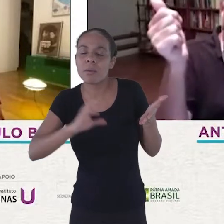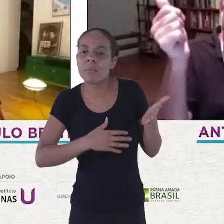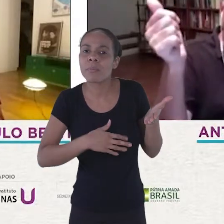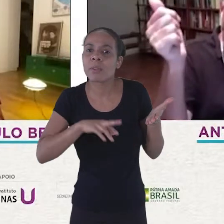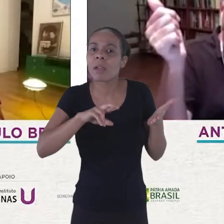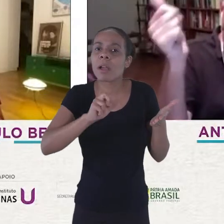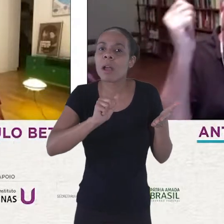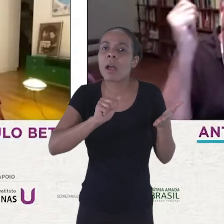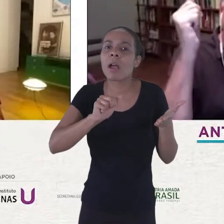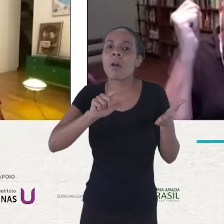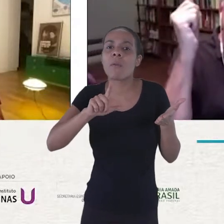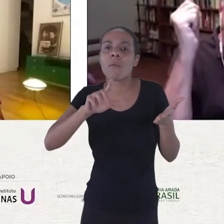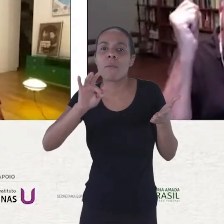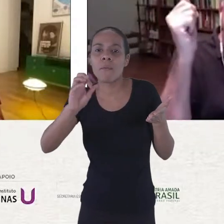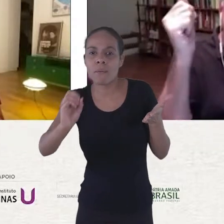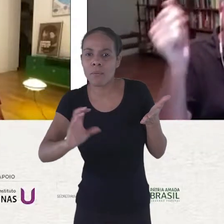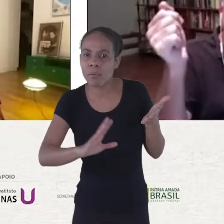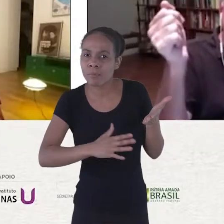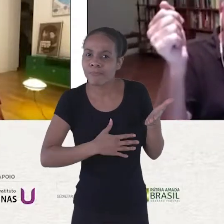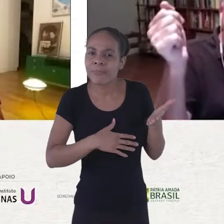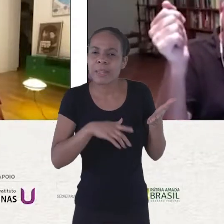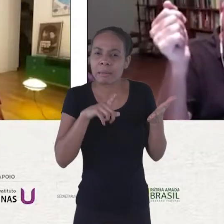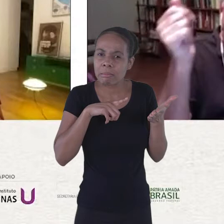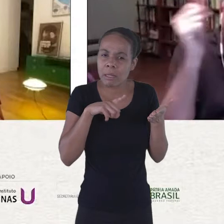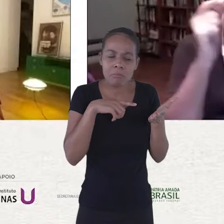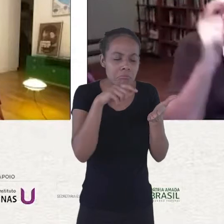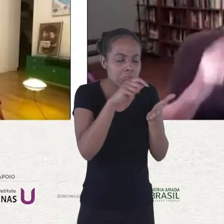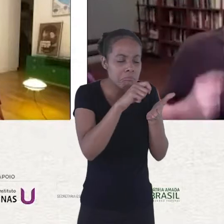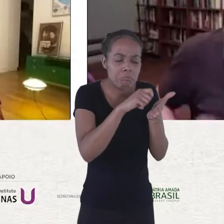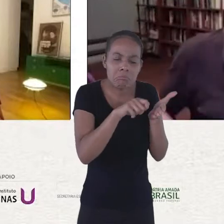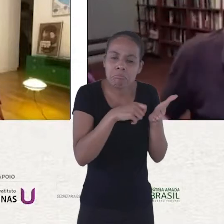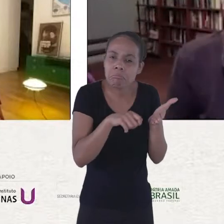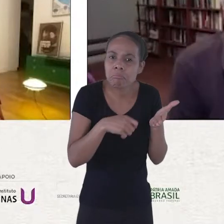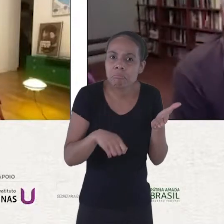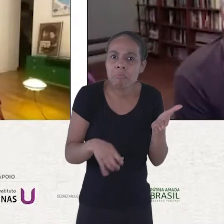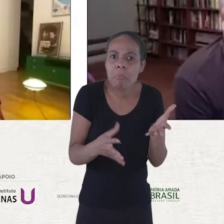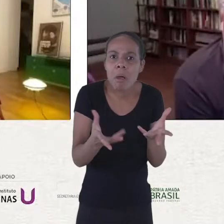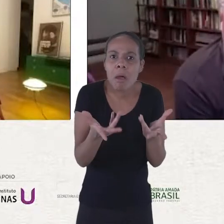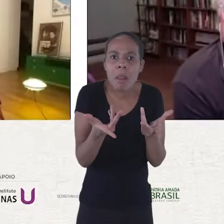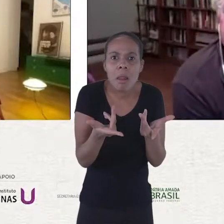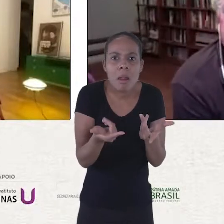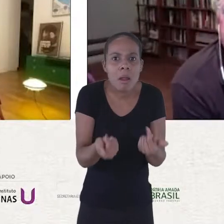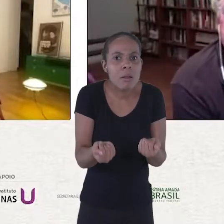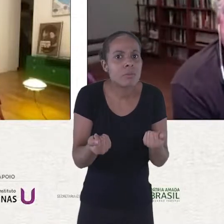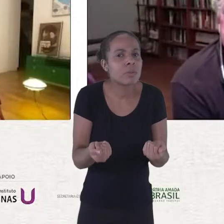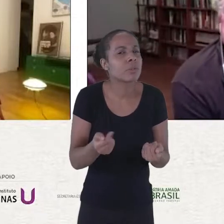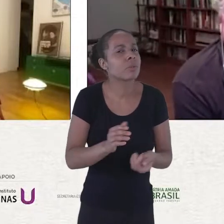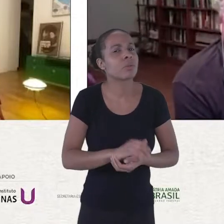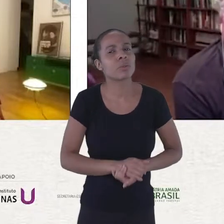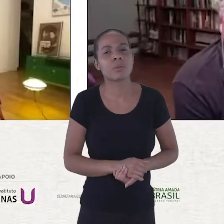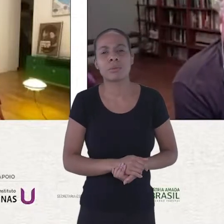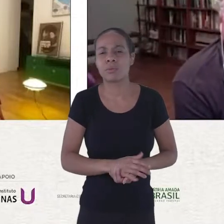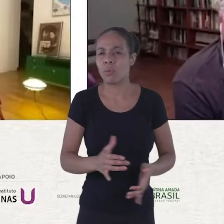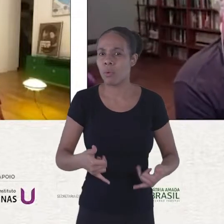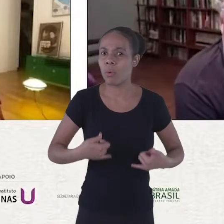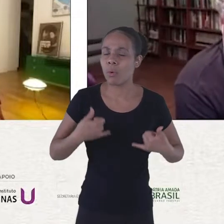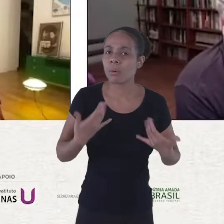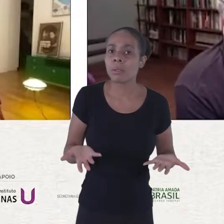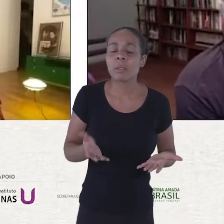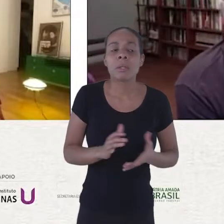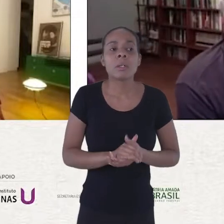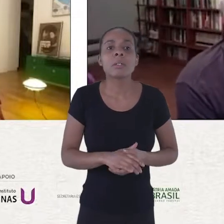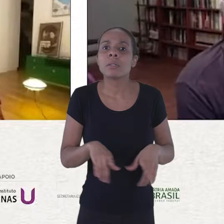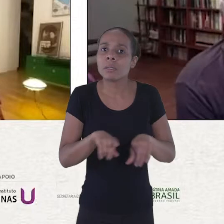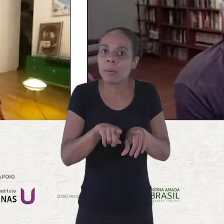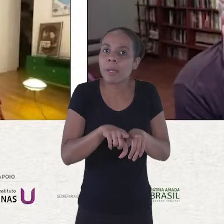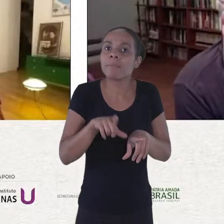Rangel, o repórter, a respeito de Kramer. E o primeiro foi o concerto de João Gilberto no Rio de Janeiro. Aquele